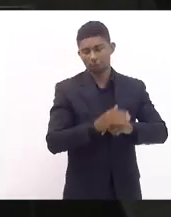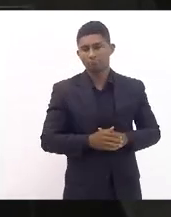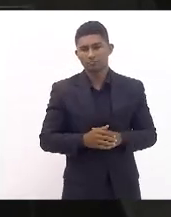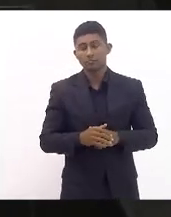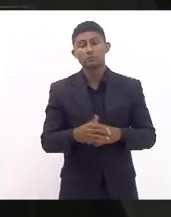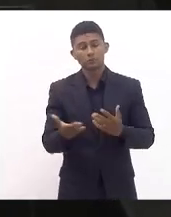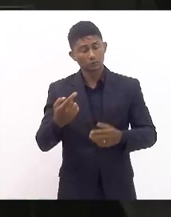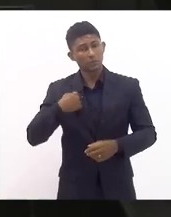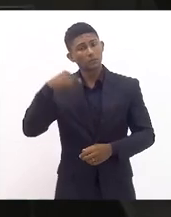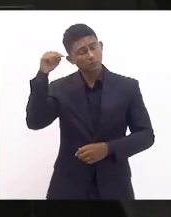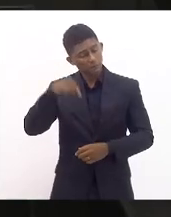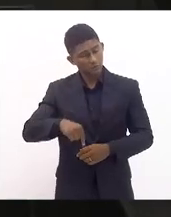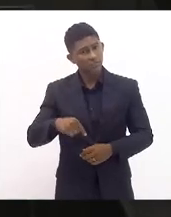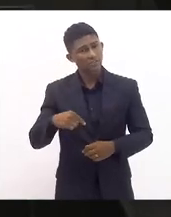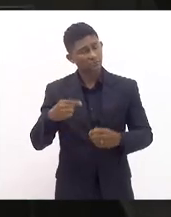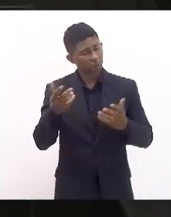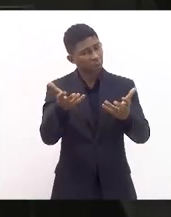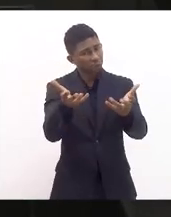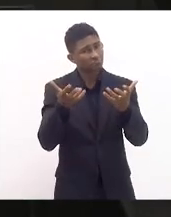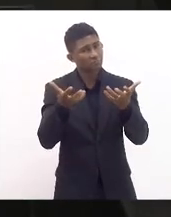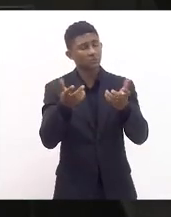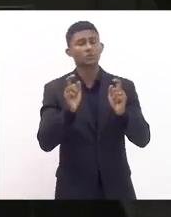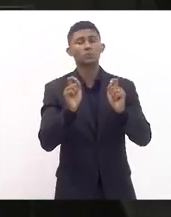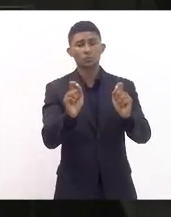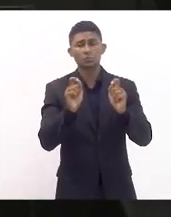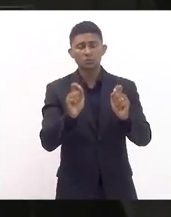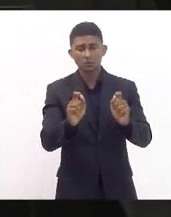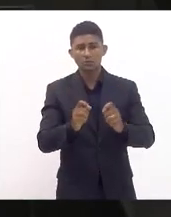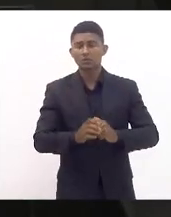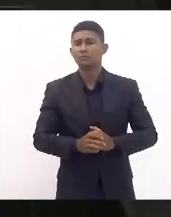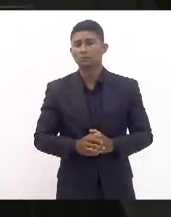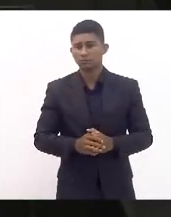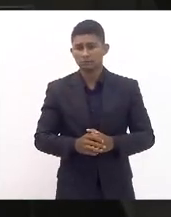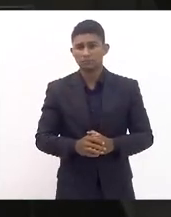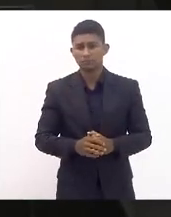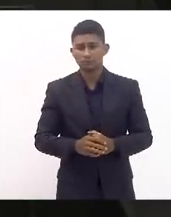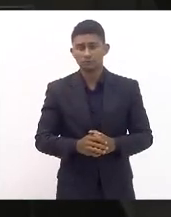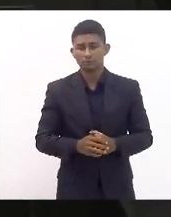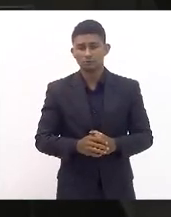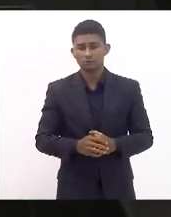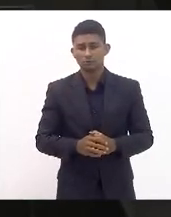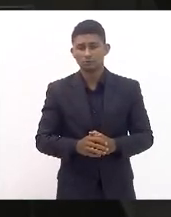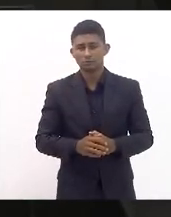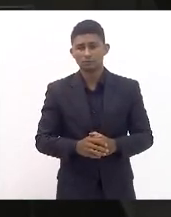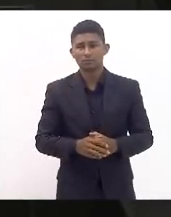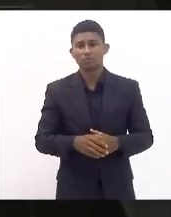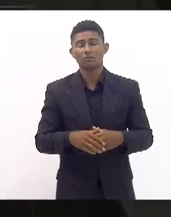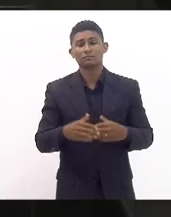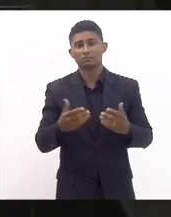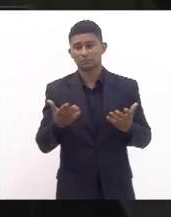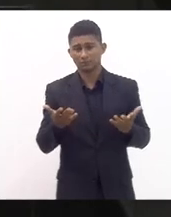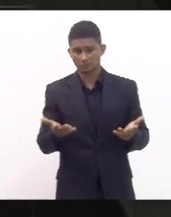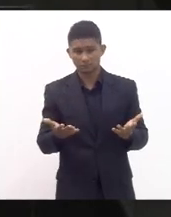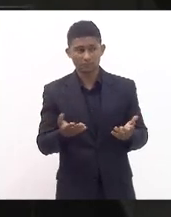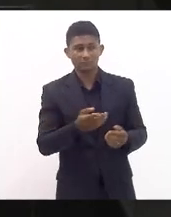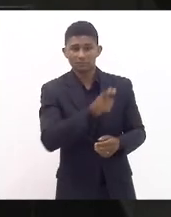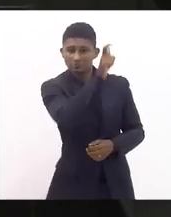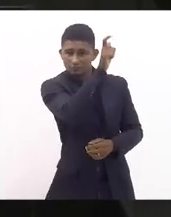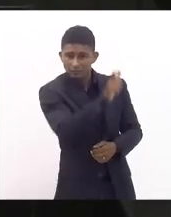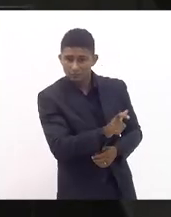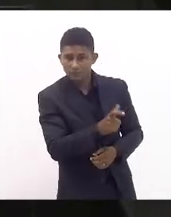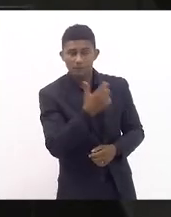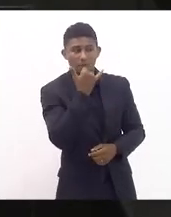que eu espero é uma manifestação de, no mínimo, de desculpas